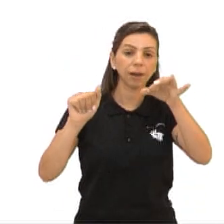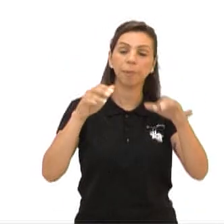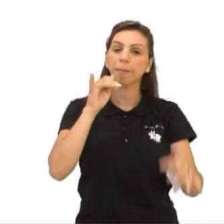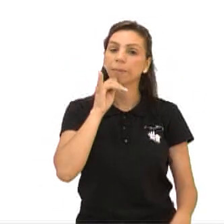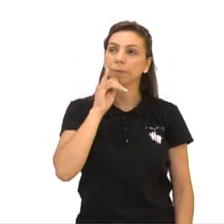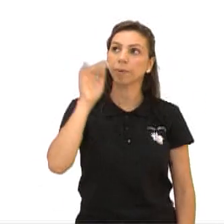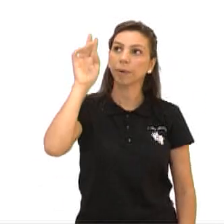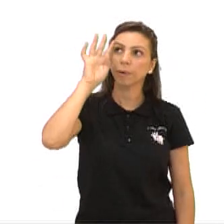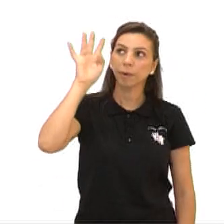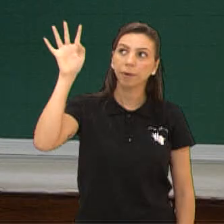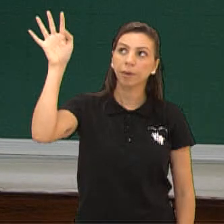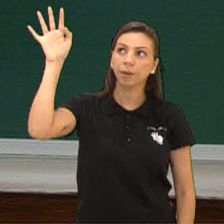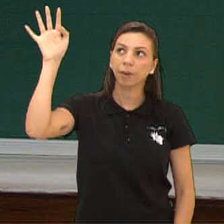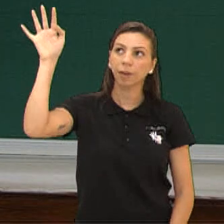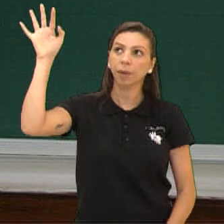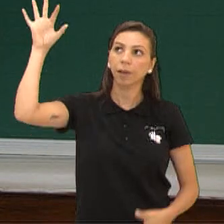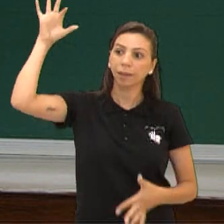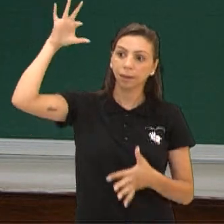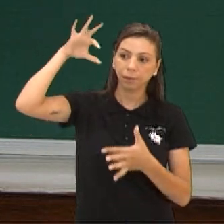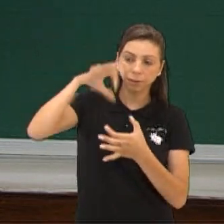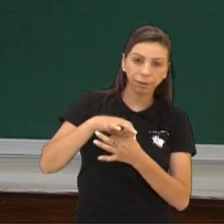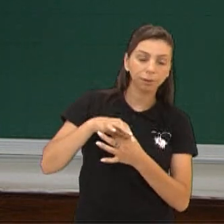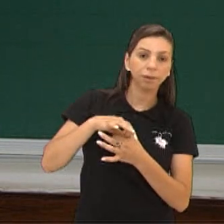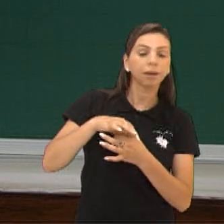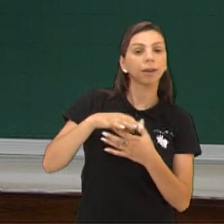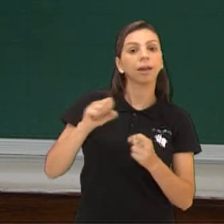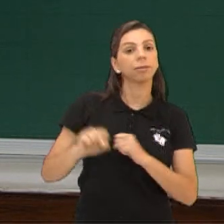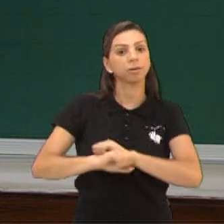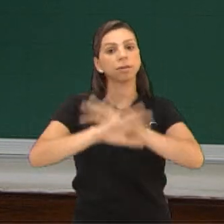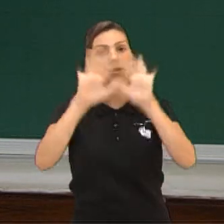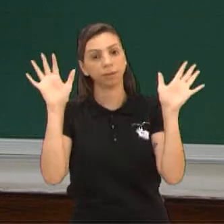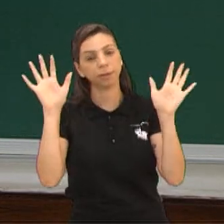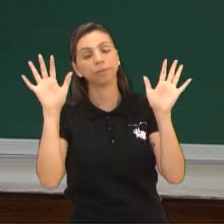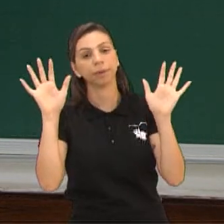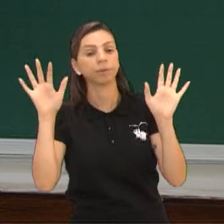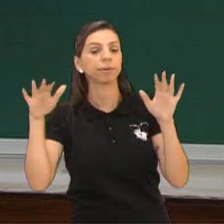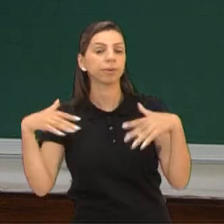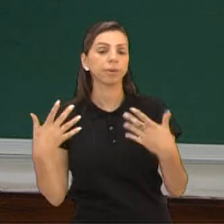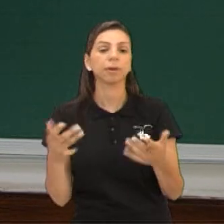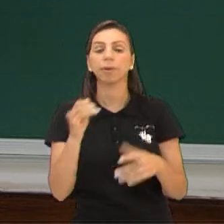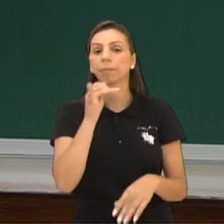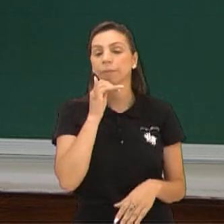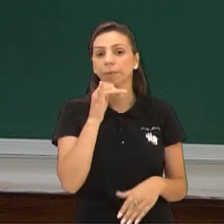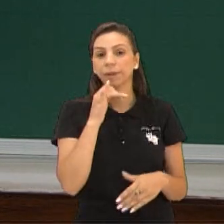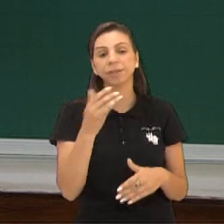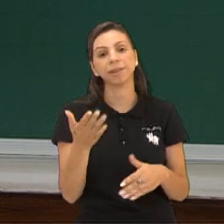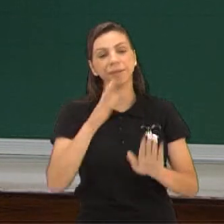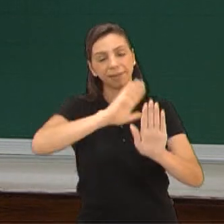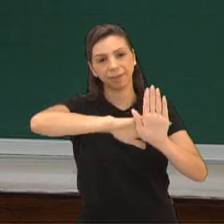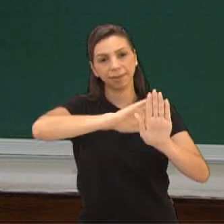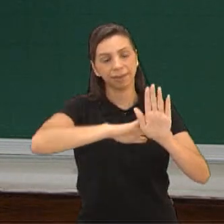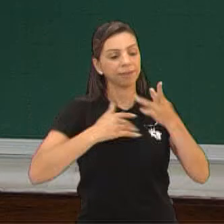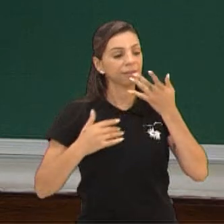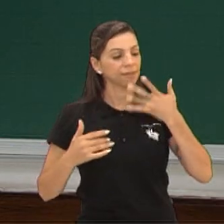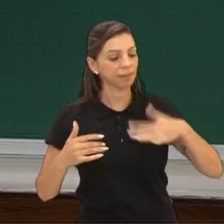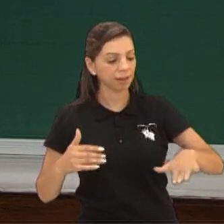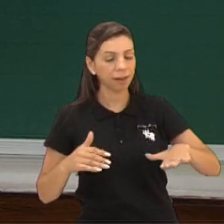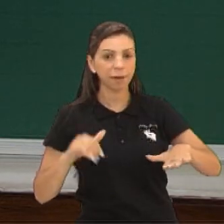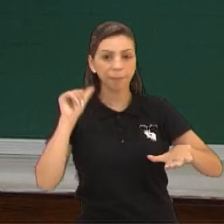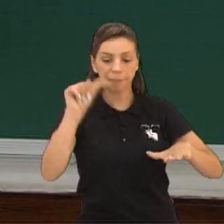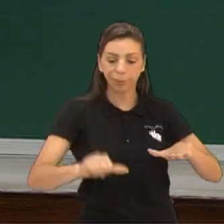racionalidade. Então é isso que tem a ver com esclarecimento para Kant. Sair da menoridade e ir para a